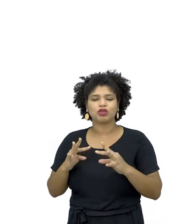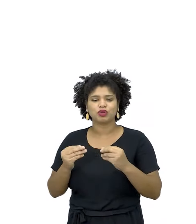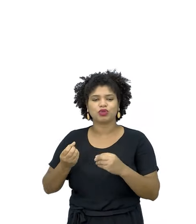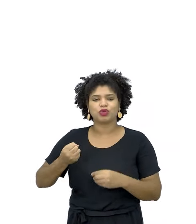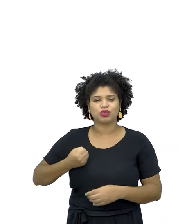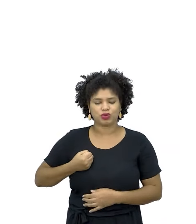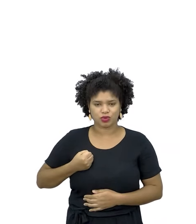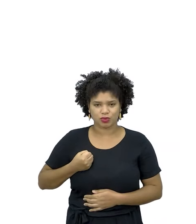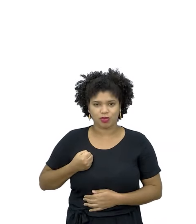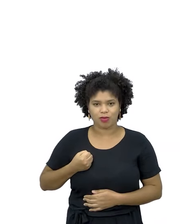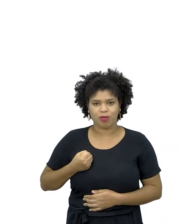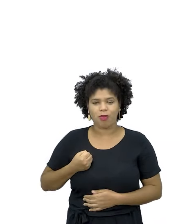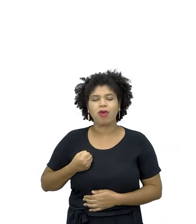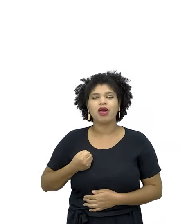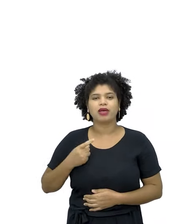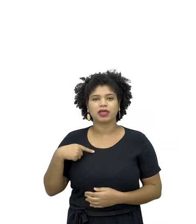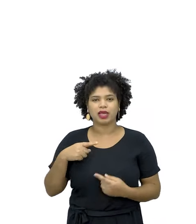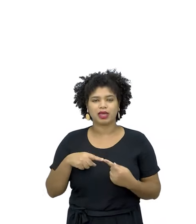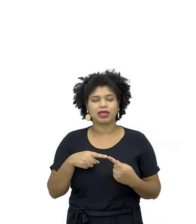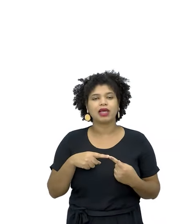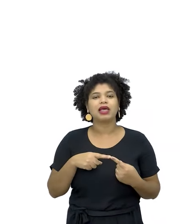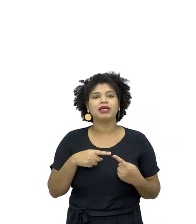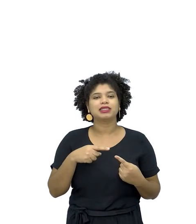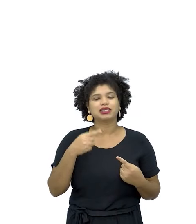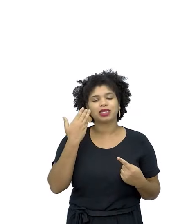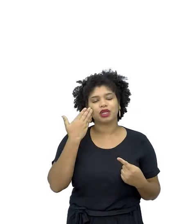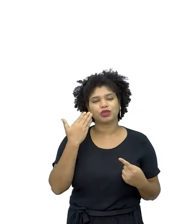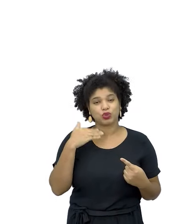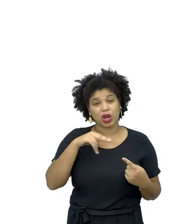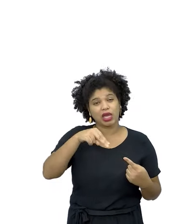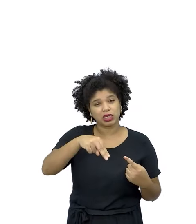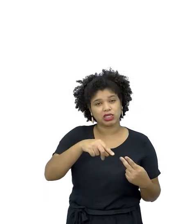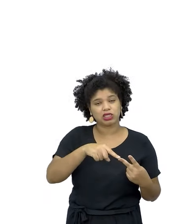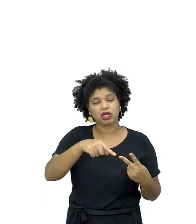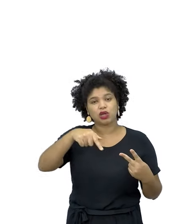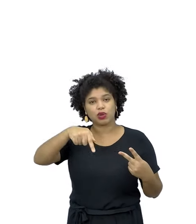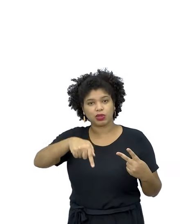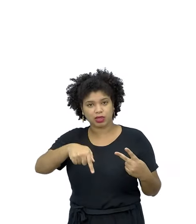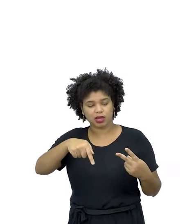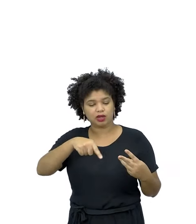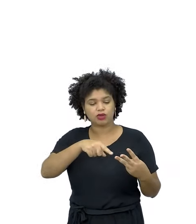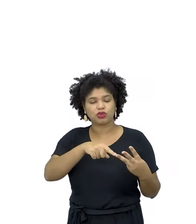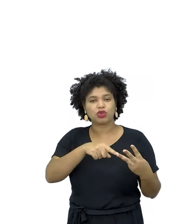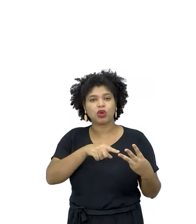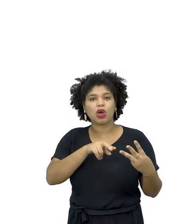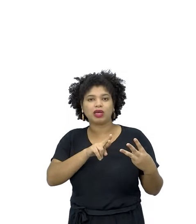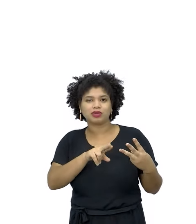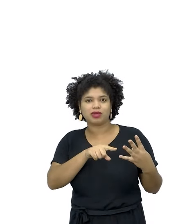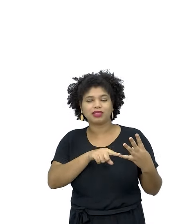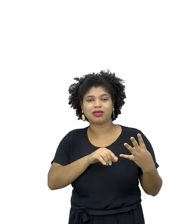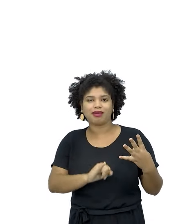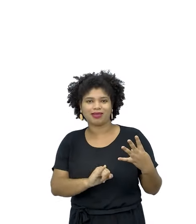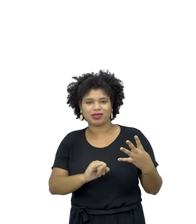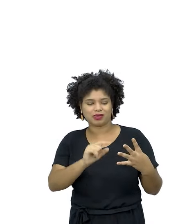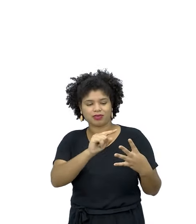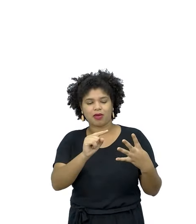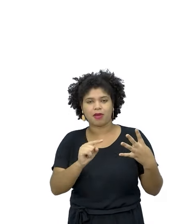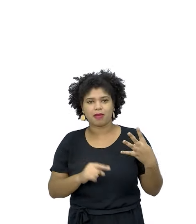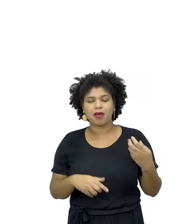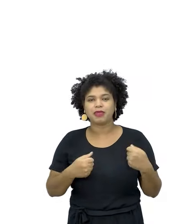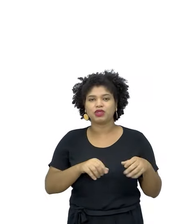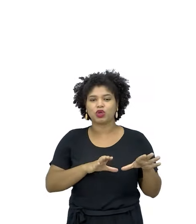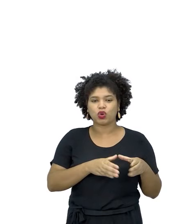tanto os números naturais, os inteiros, os racionais e os irracionais. Nós, como professores, a gente fica